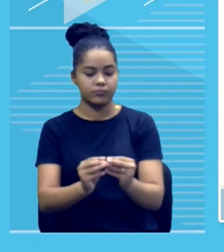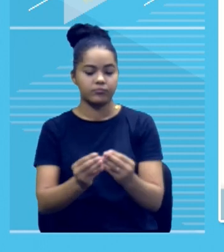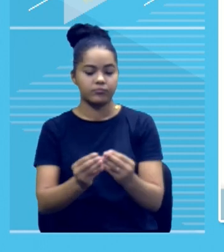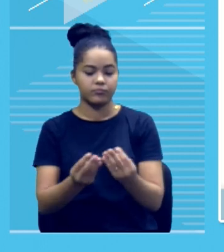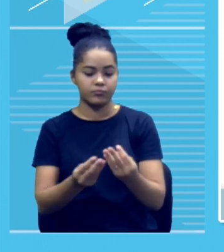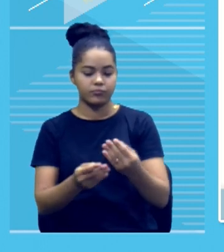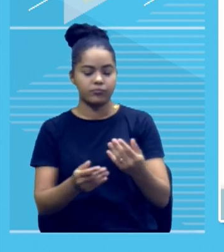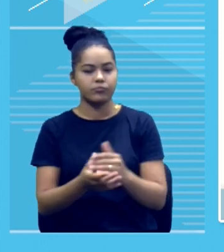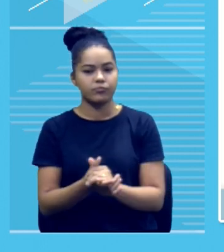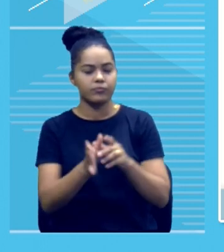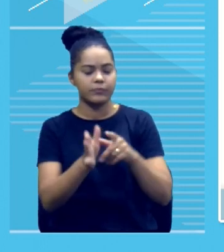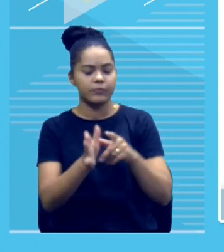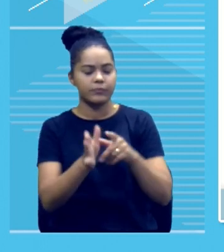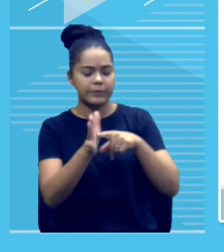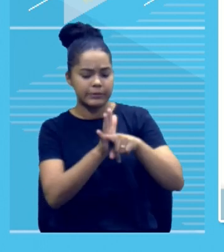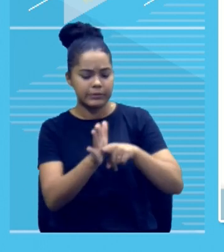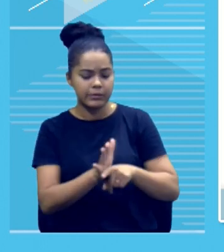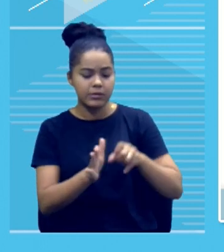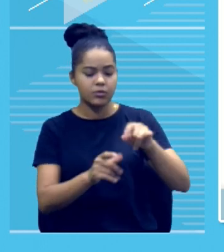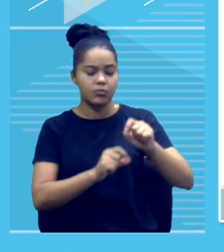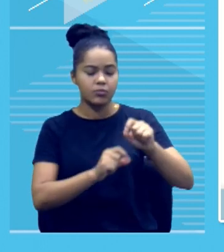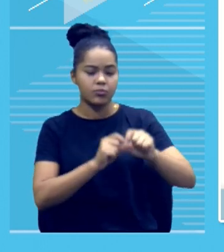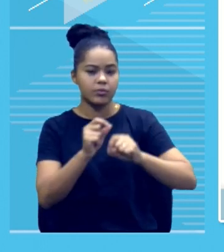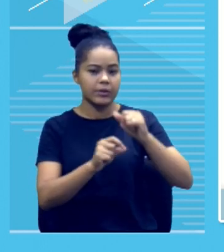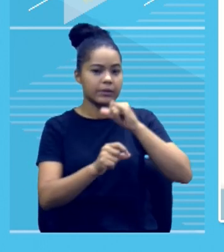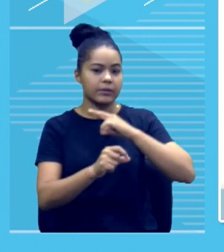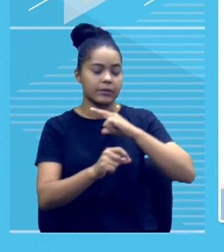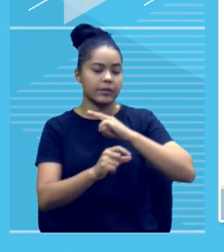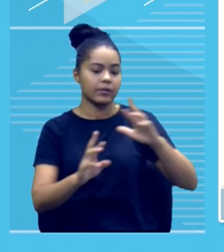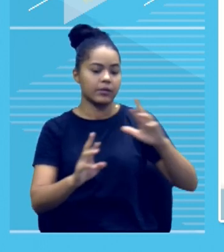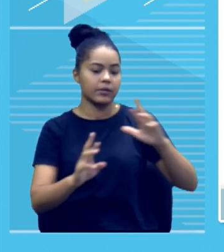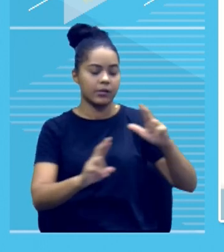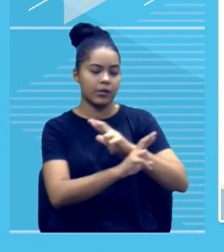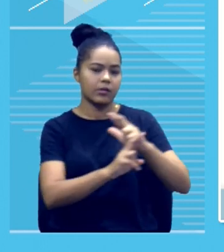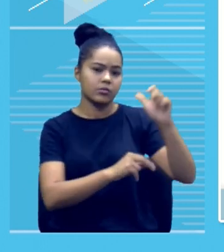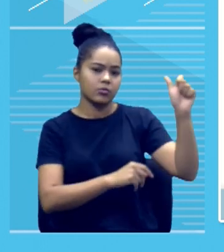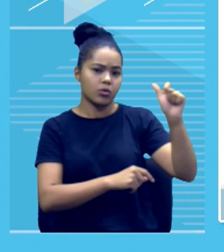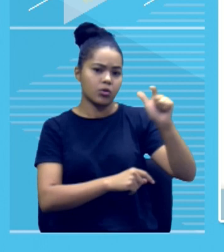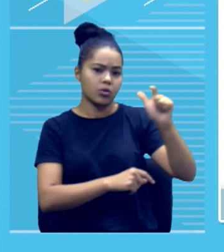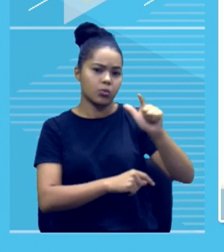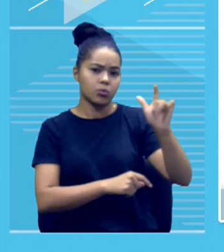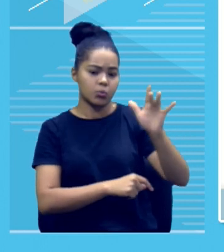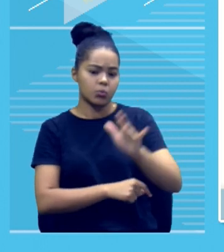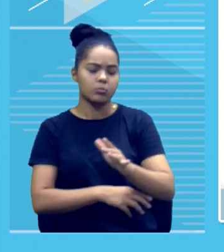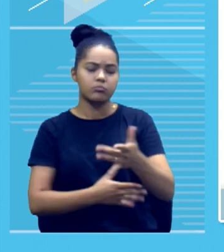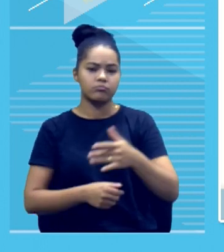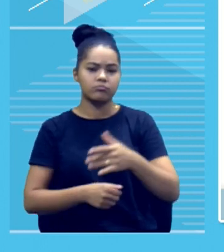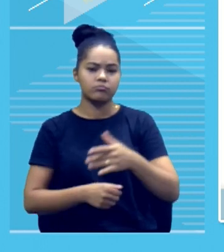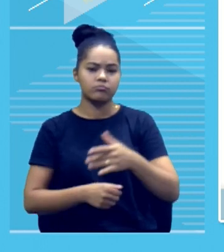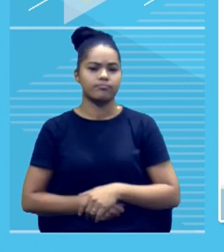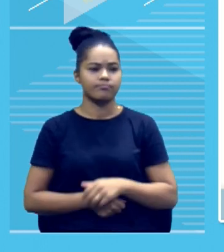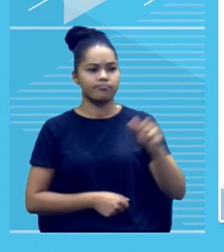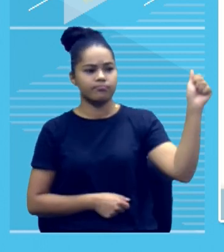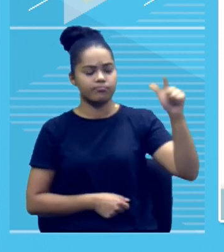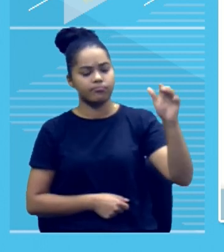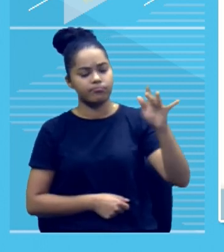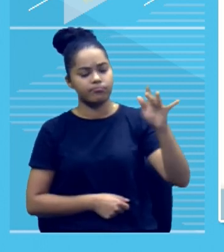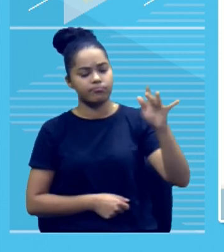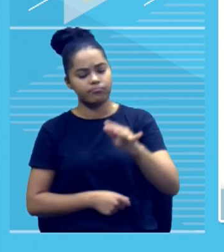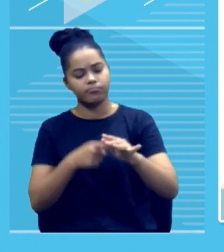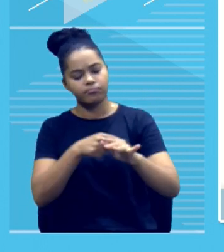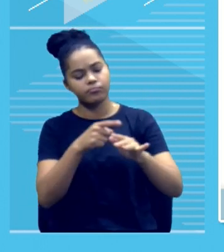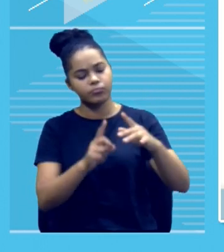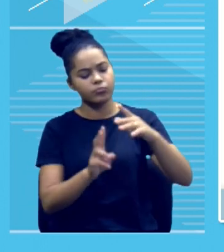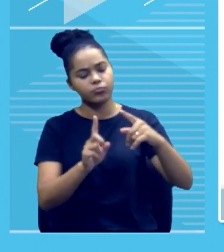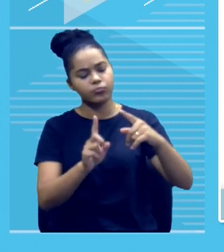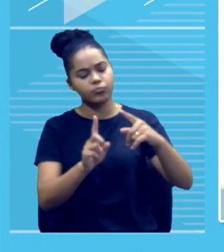quando submetida a um feixe de luz polarizada. Professor, o que é luz polarizada? Vamos já falar, tá? Já